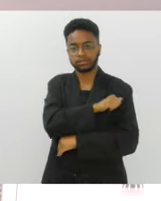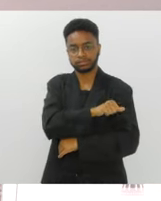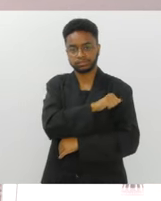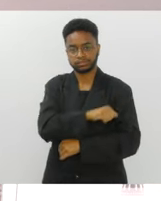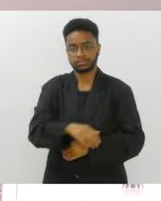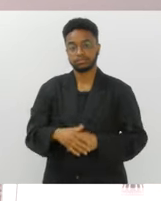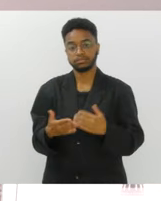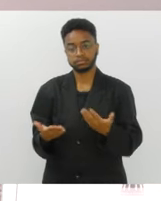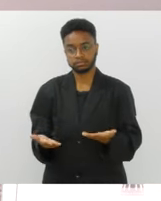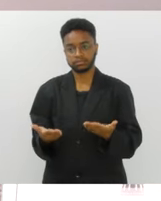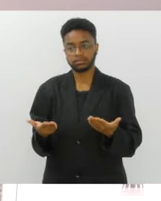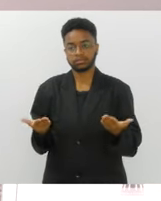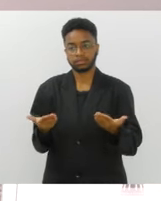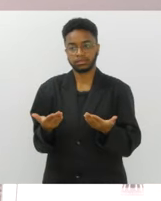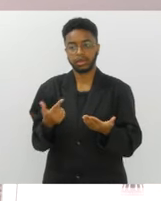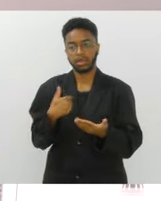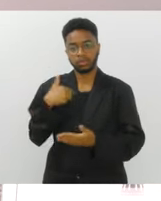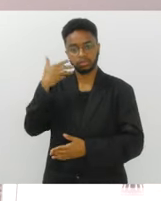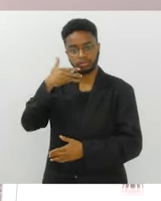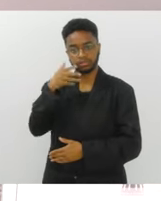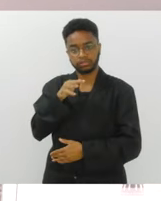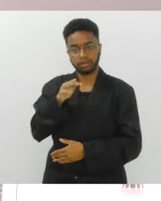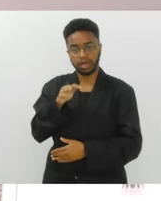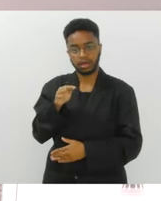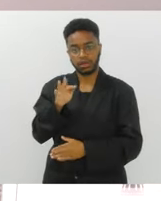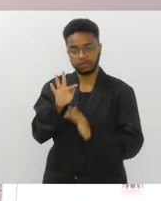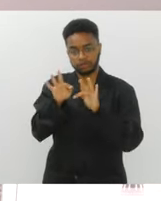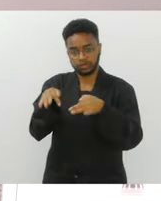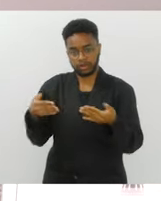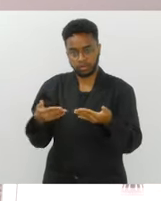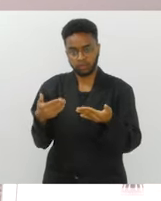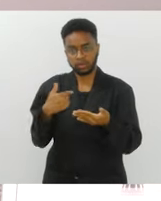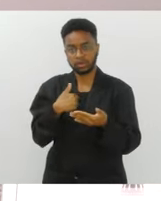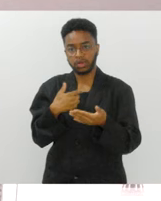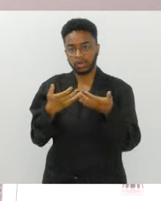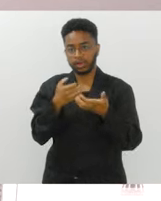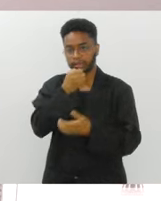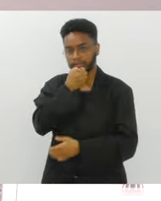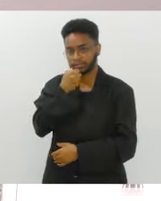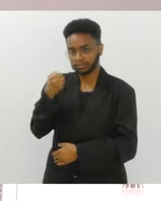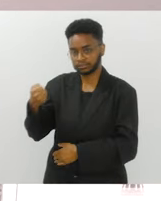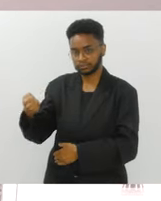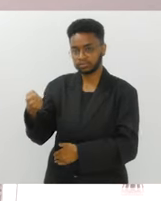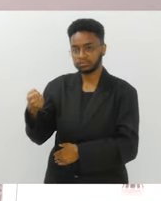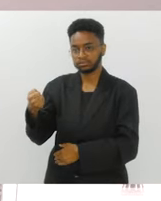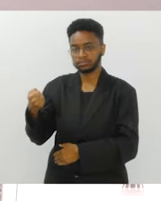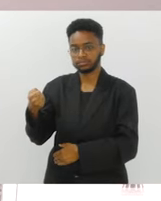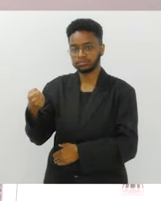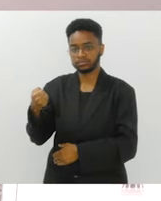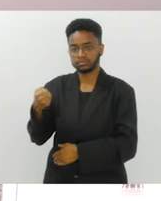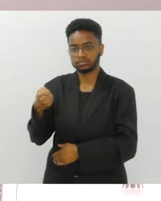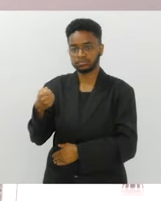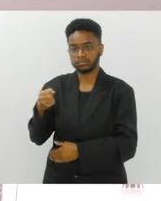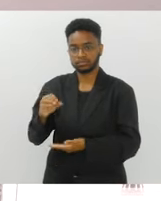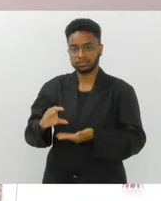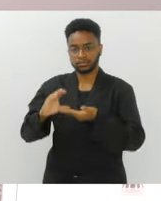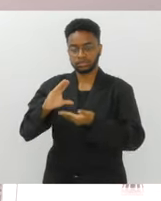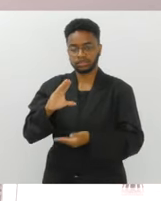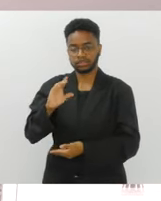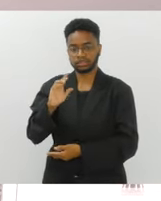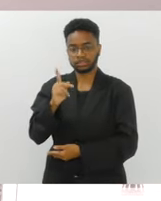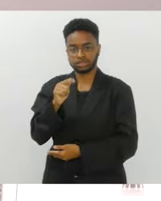queria já, essas são as minhas primeiras palavras, me coloco à disposição, queria passar a palavra para o conselheiro Charles,